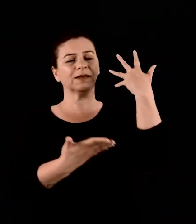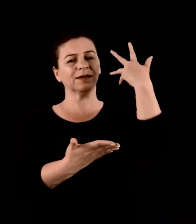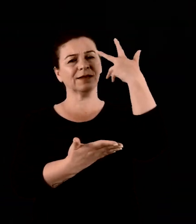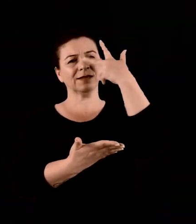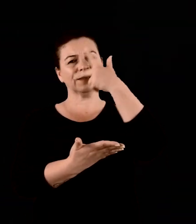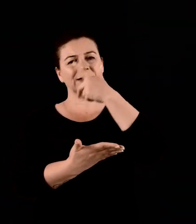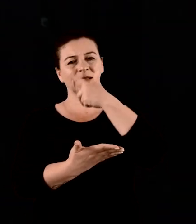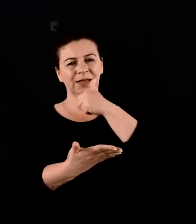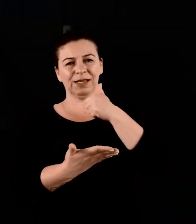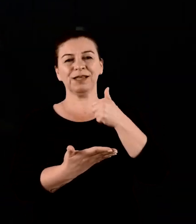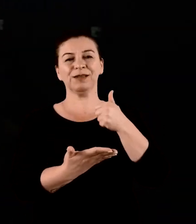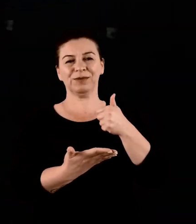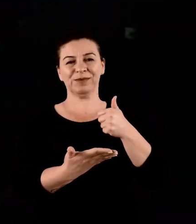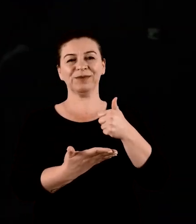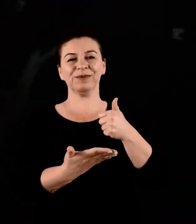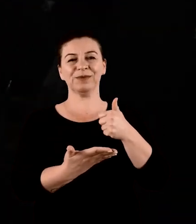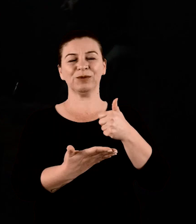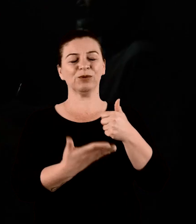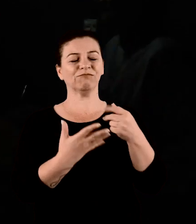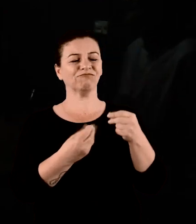Ai, que lindo!